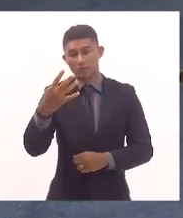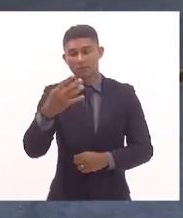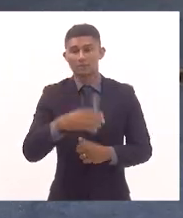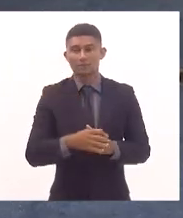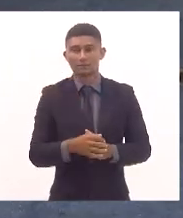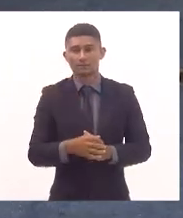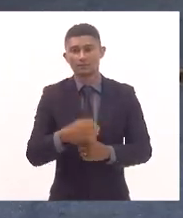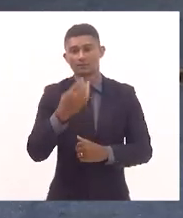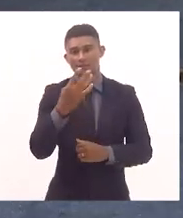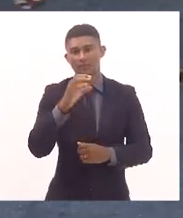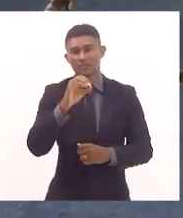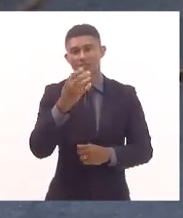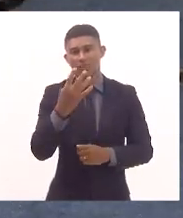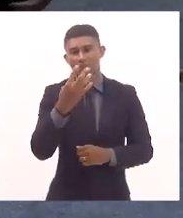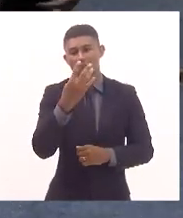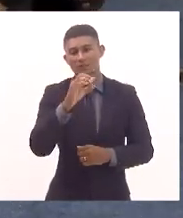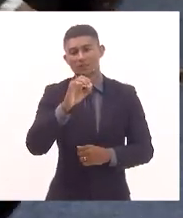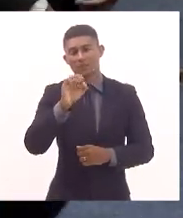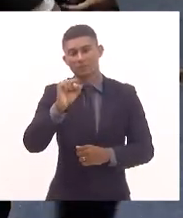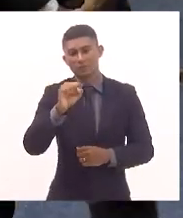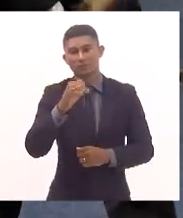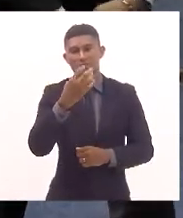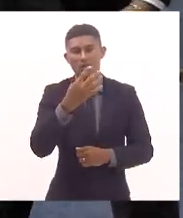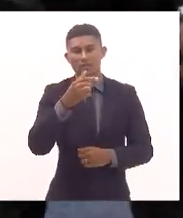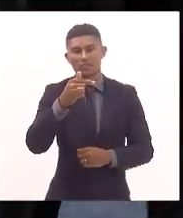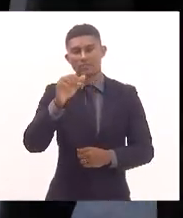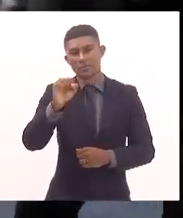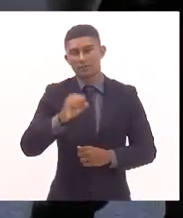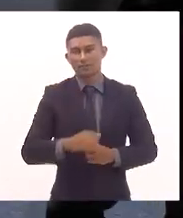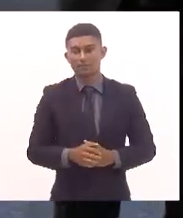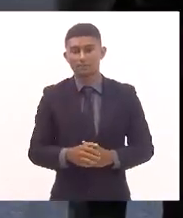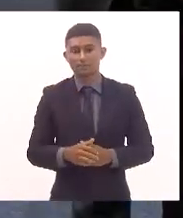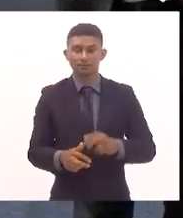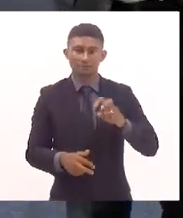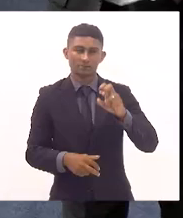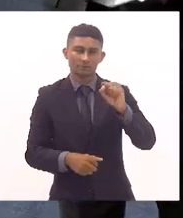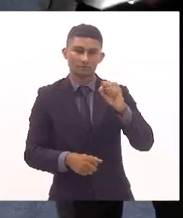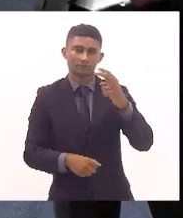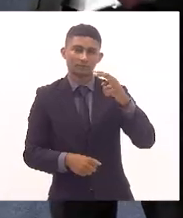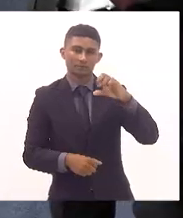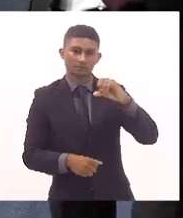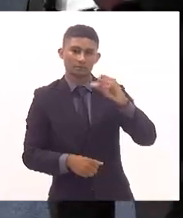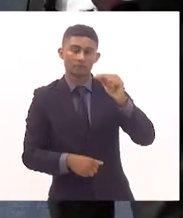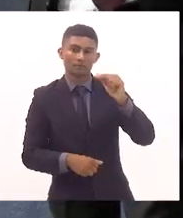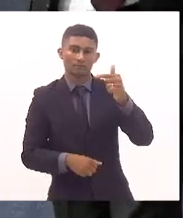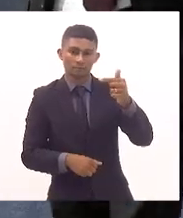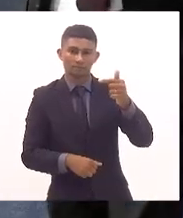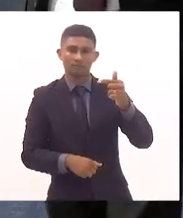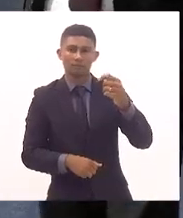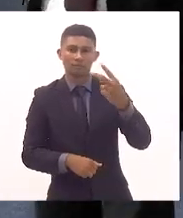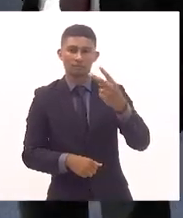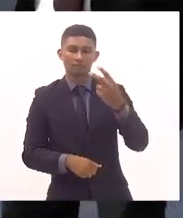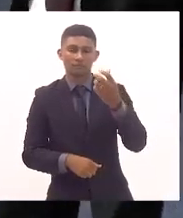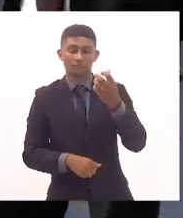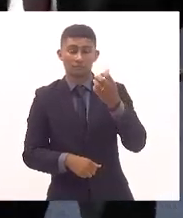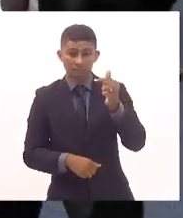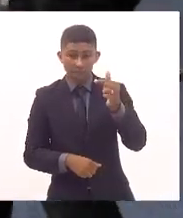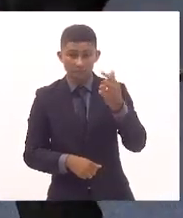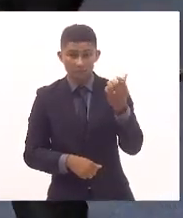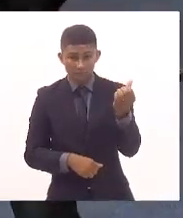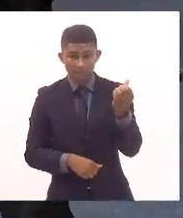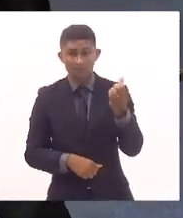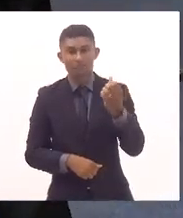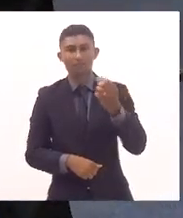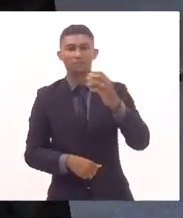404, 408, 465, 478. 58, 59, 72, 138, 276, 277,